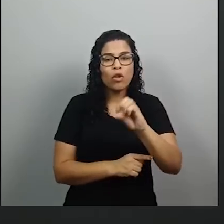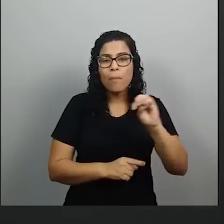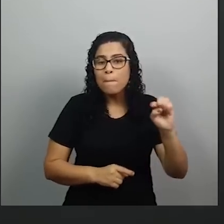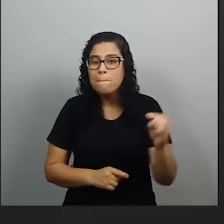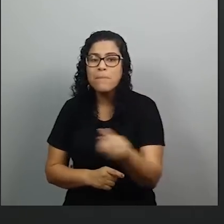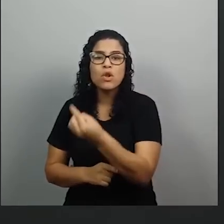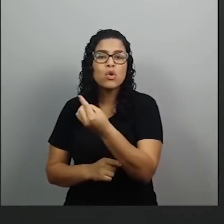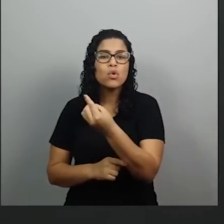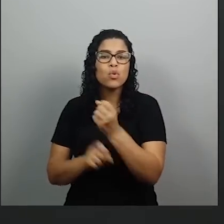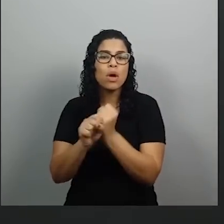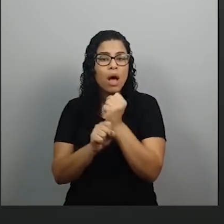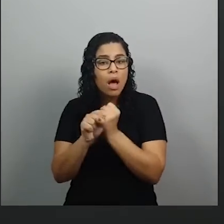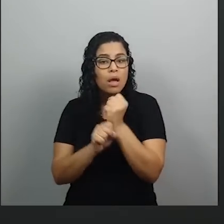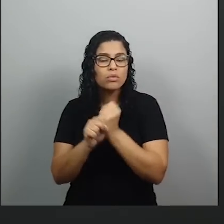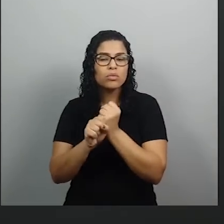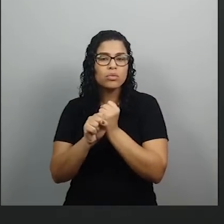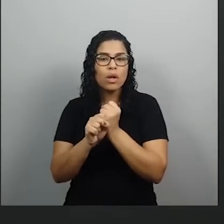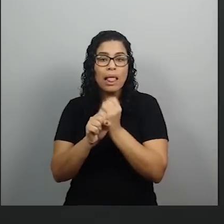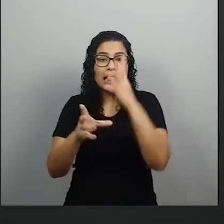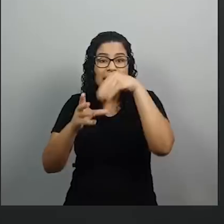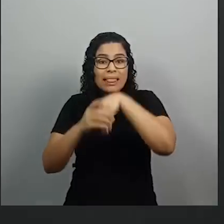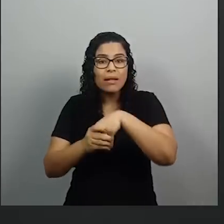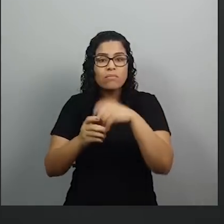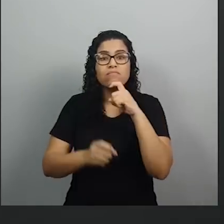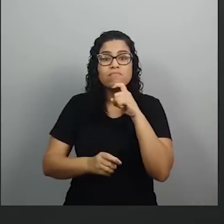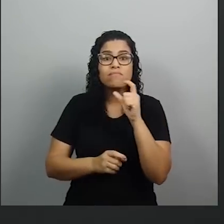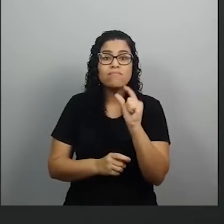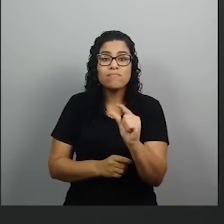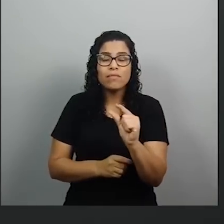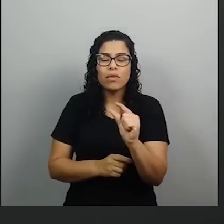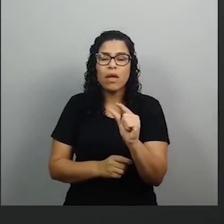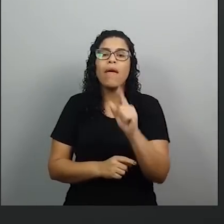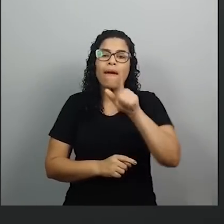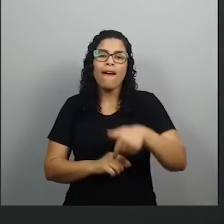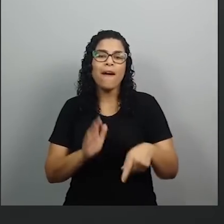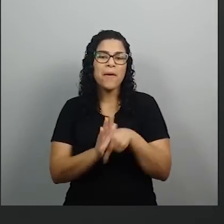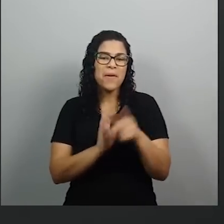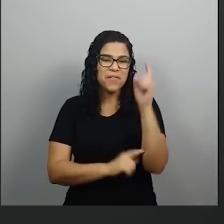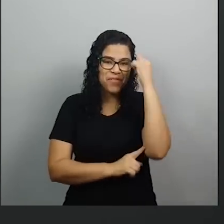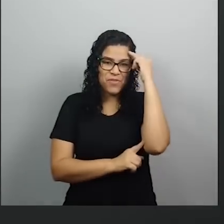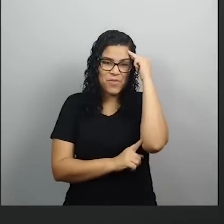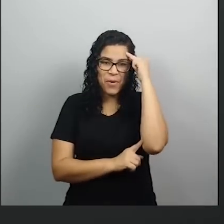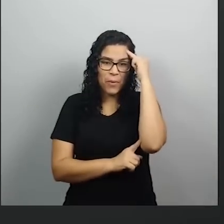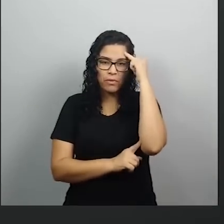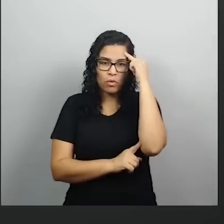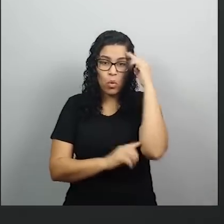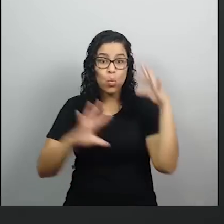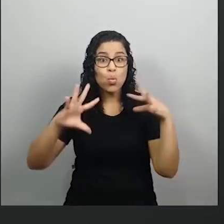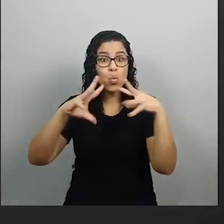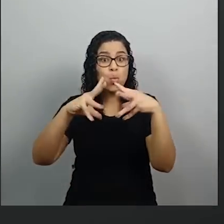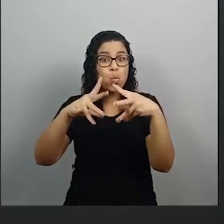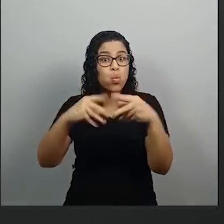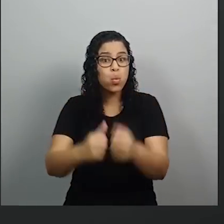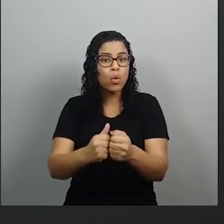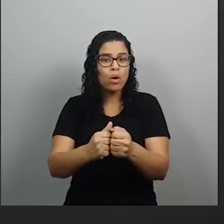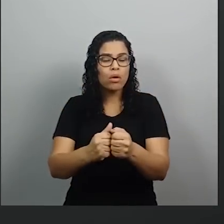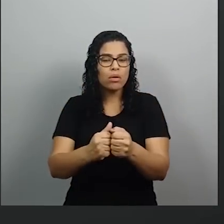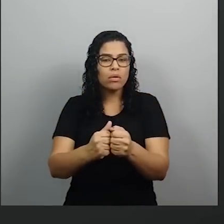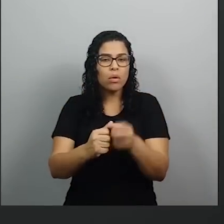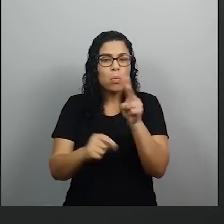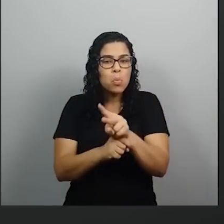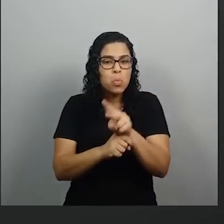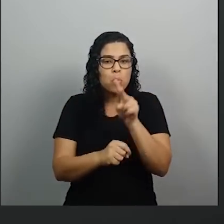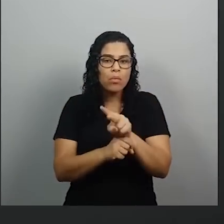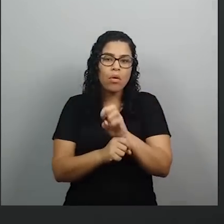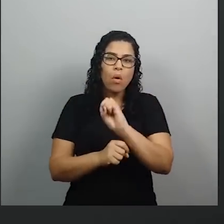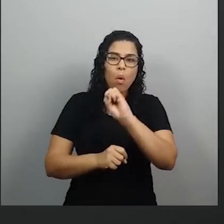perfeito no gelo. Olha que coisa chocante, impressionante. É o sonho de consumo, conservação total ou mumificação. Esses